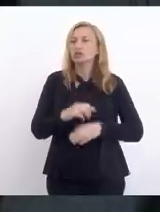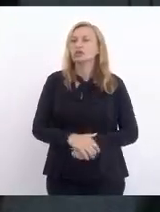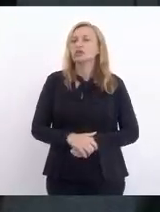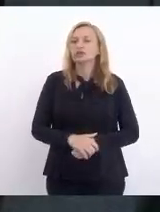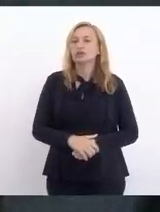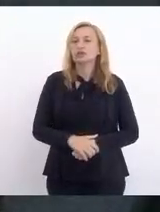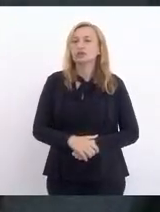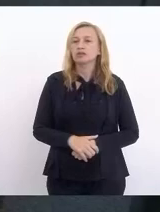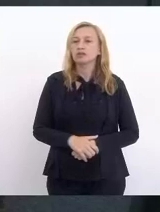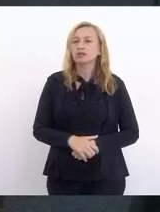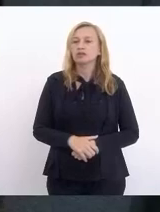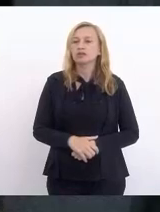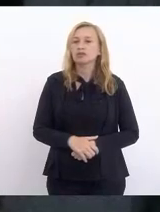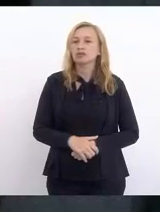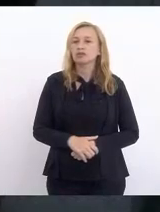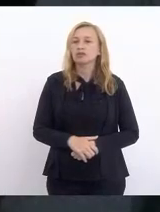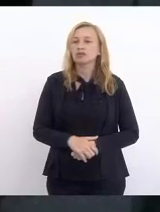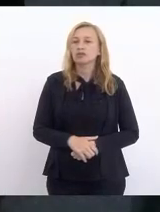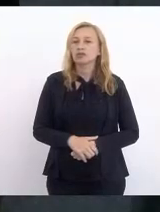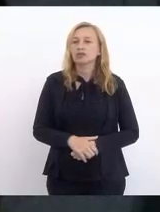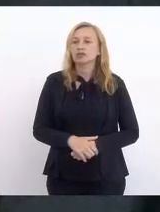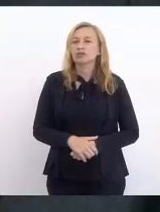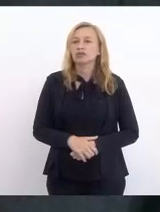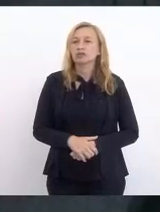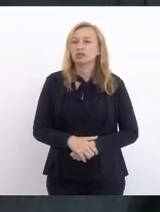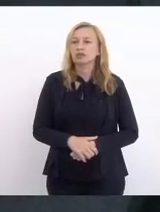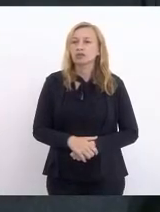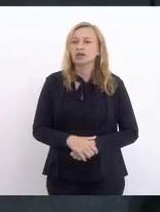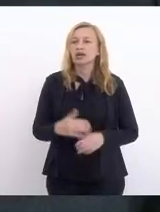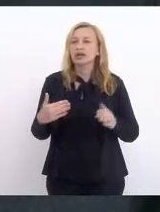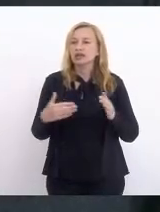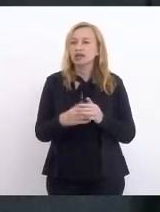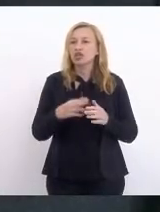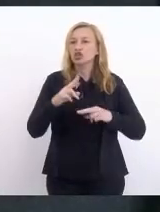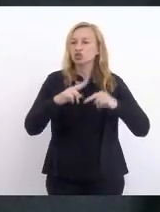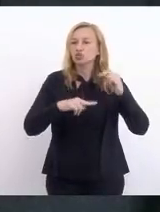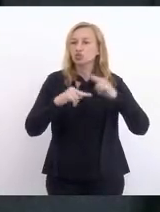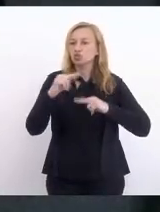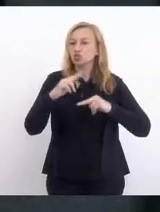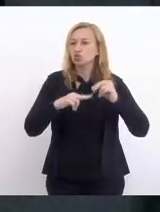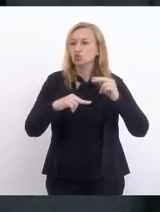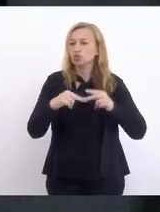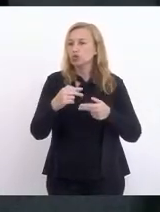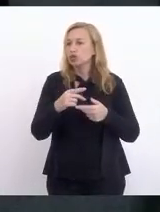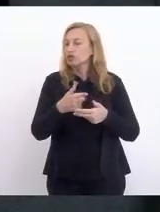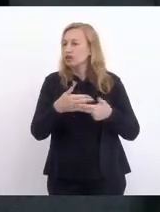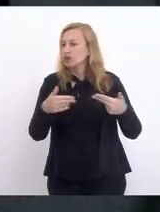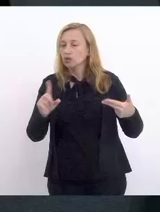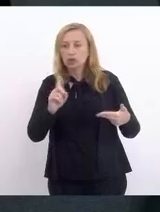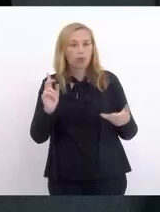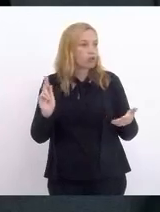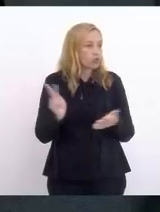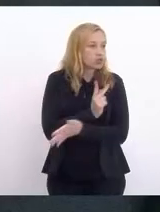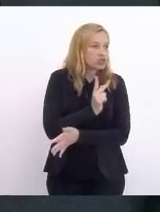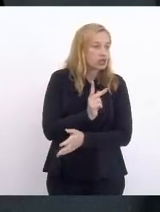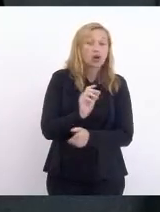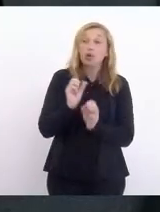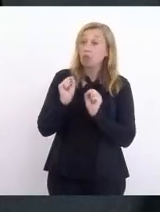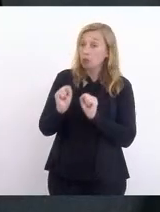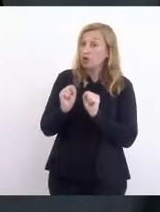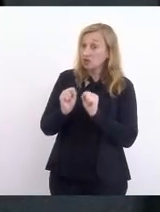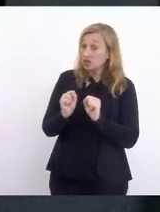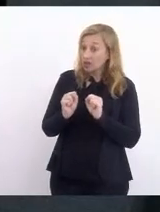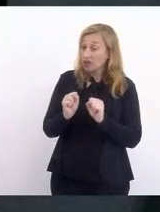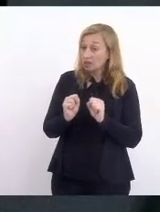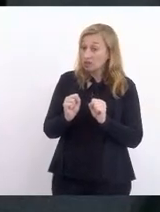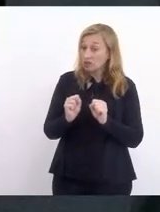fez uma alusão que se até Junho muitas coisas não funcionarem a gente pode